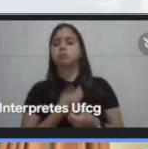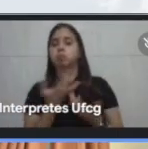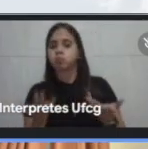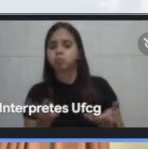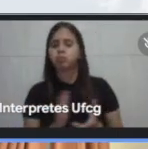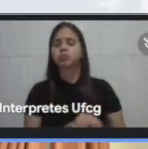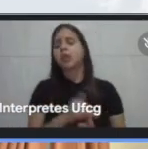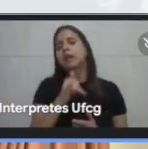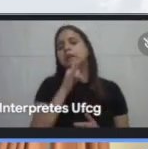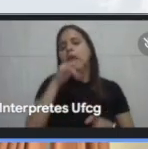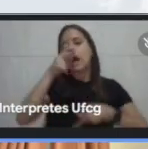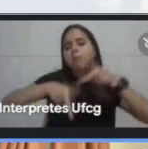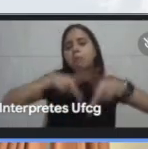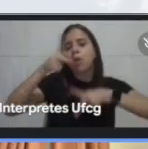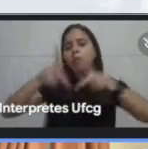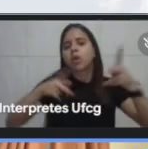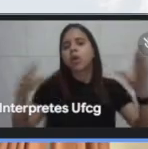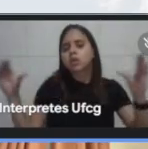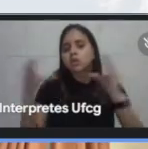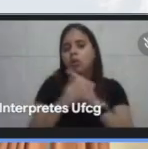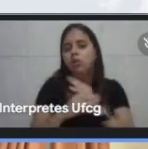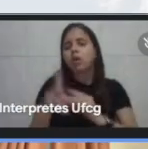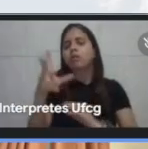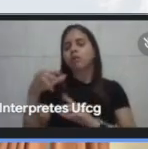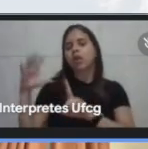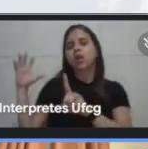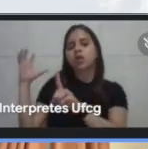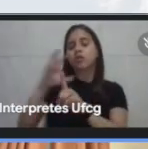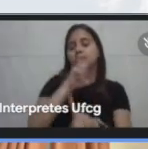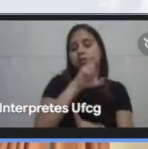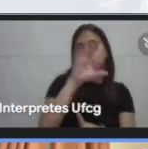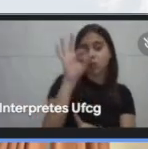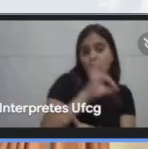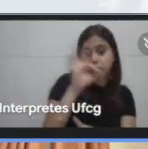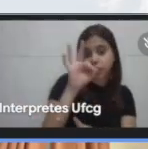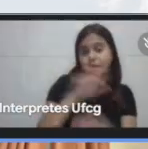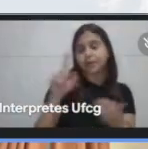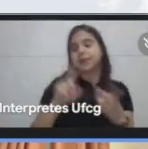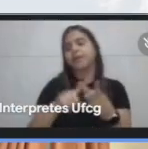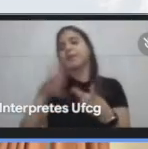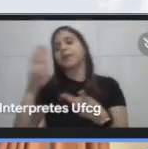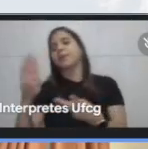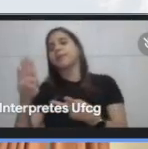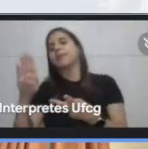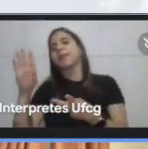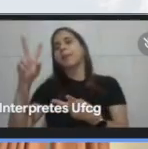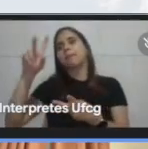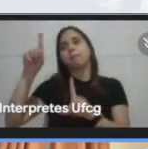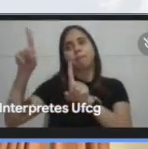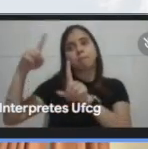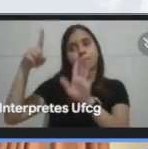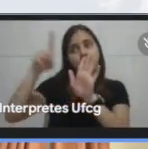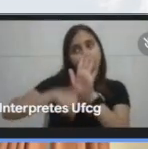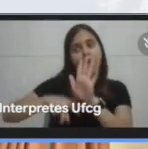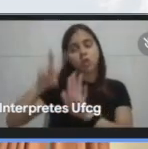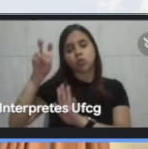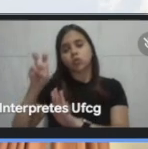a população total no primeiro influenciasse 5%, a B influenciasse menos 5%, aquilo zeraria